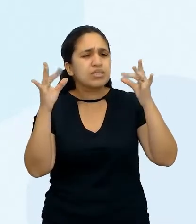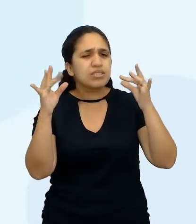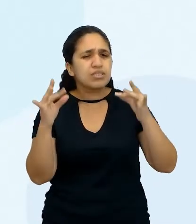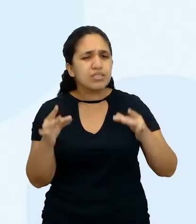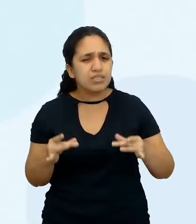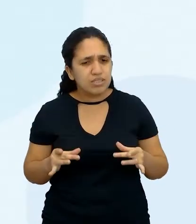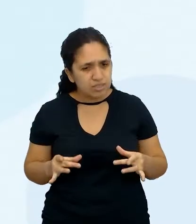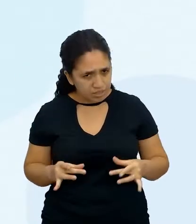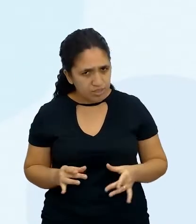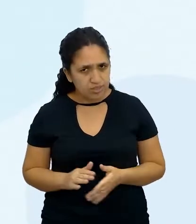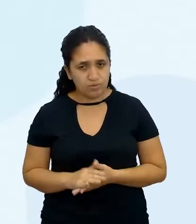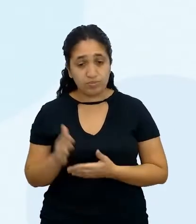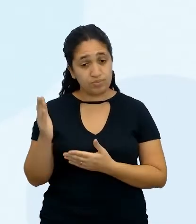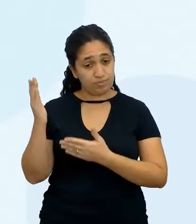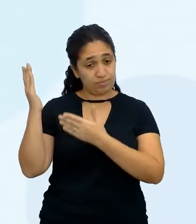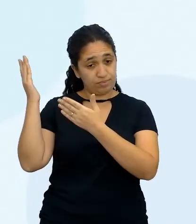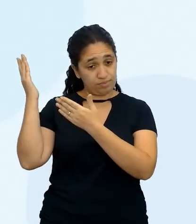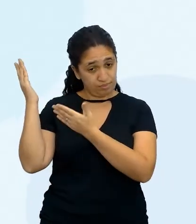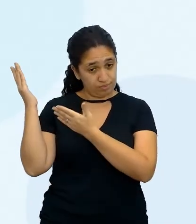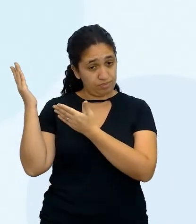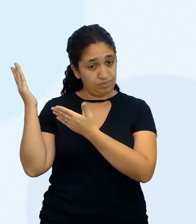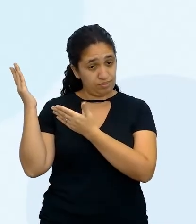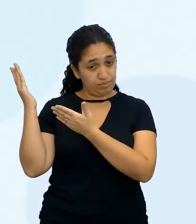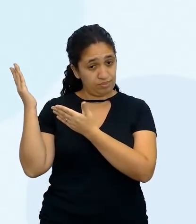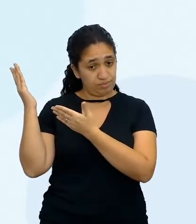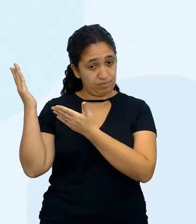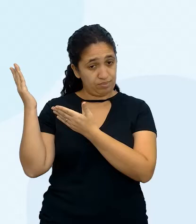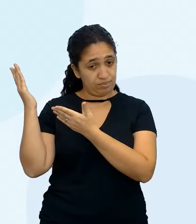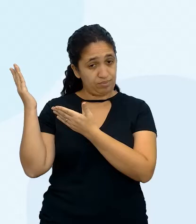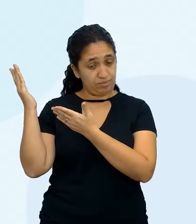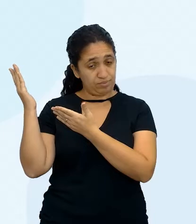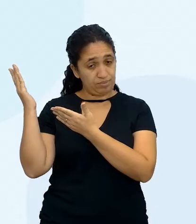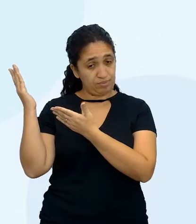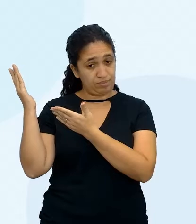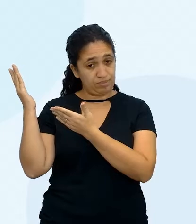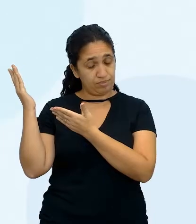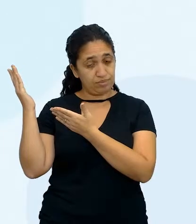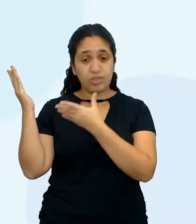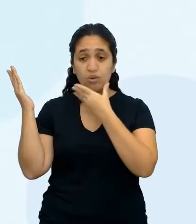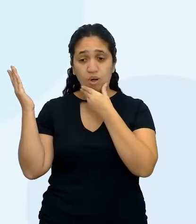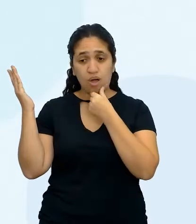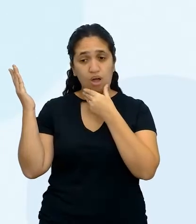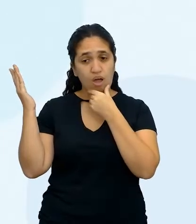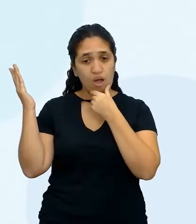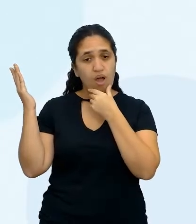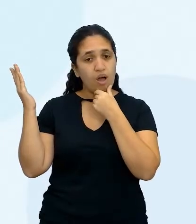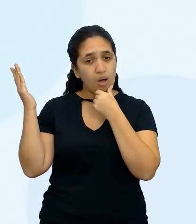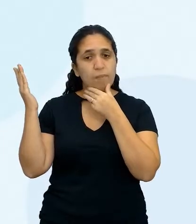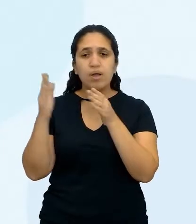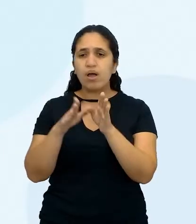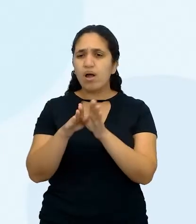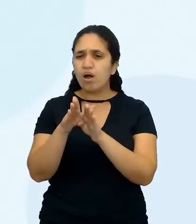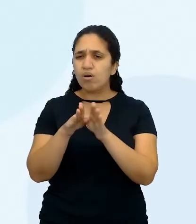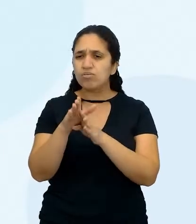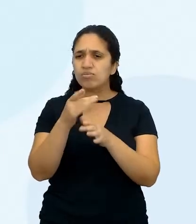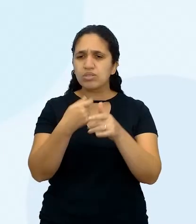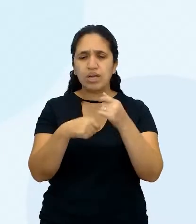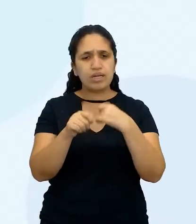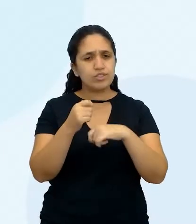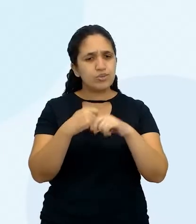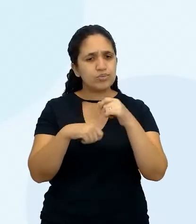detalhadamente. Taylorismo foi um consultor, esse Frederick Winslow Taylor, foi um consultor